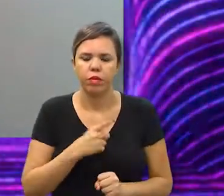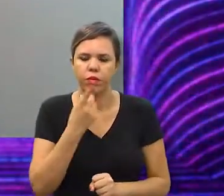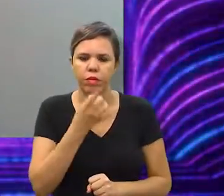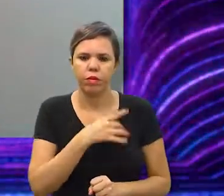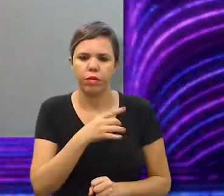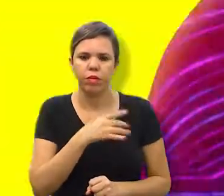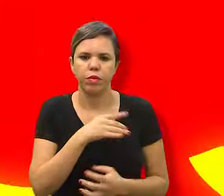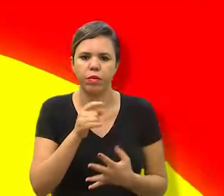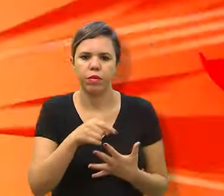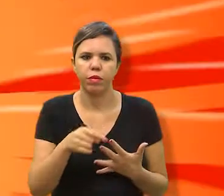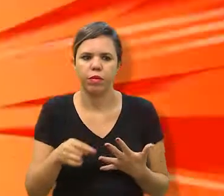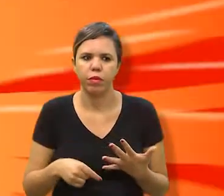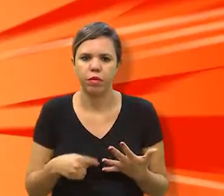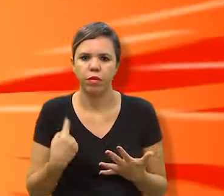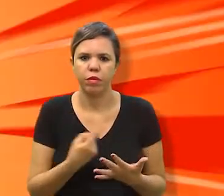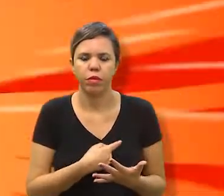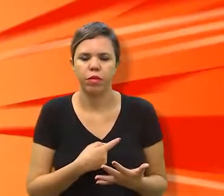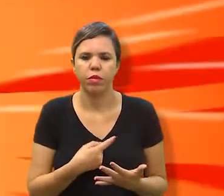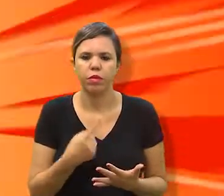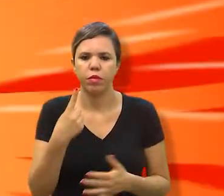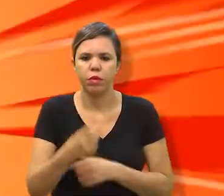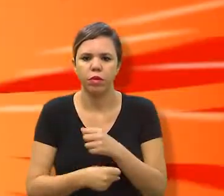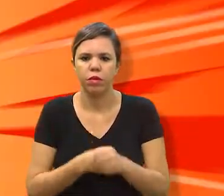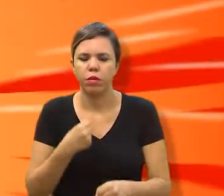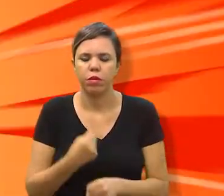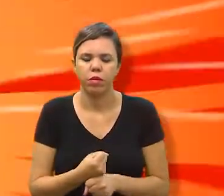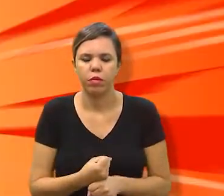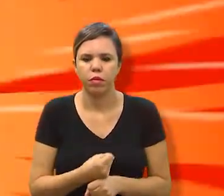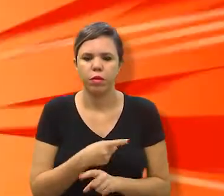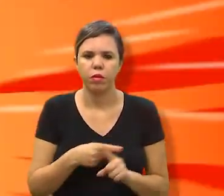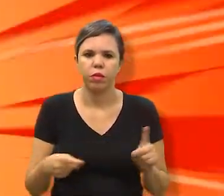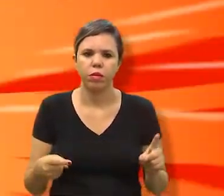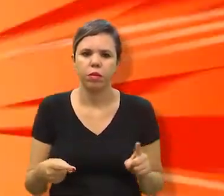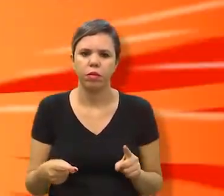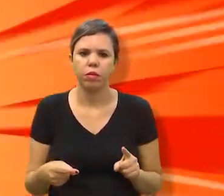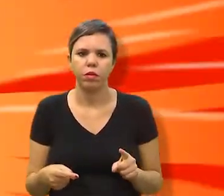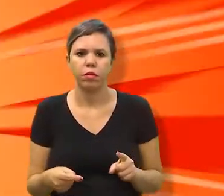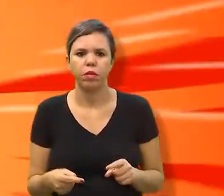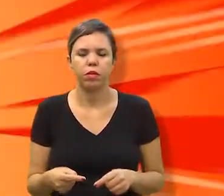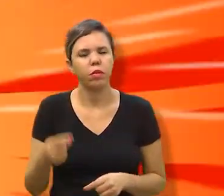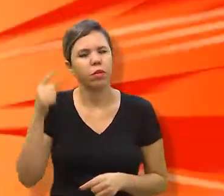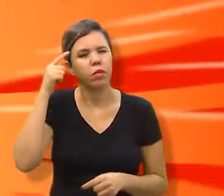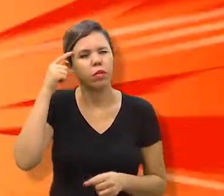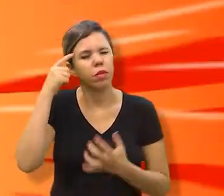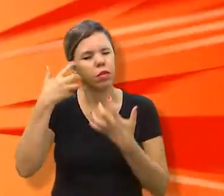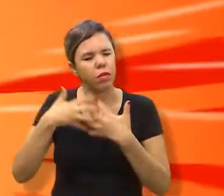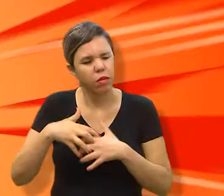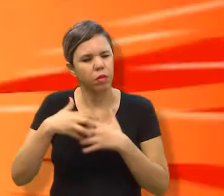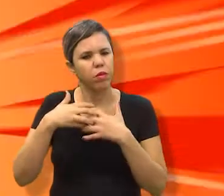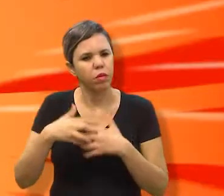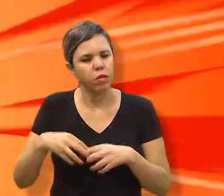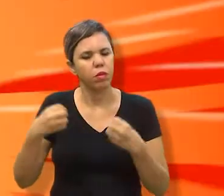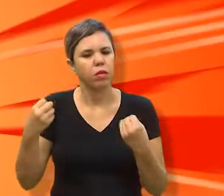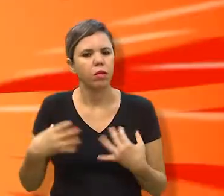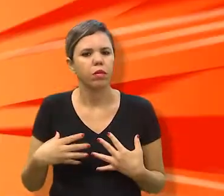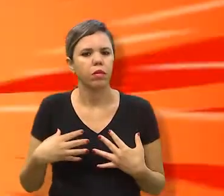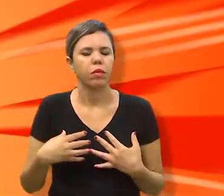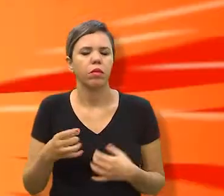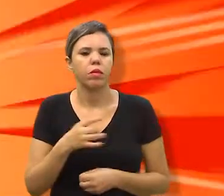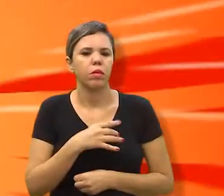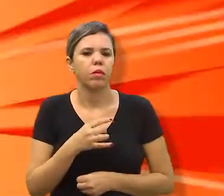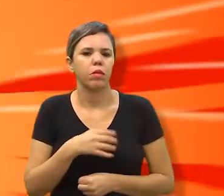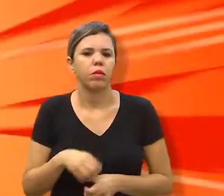medo disso, e passou praticamente um ano e meio, assim, cozinhando essa ideia para poder explicar o seu